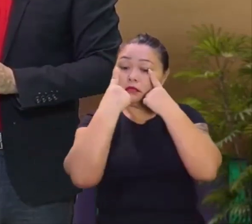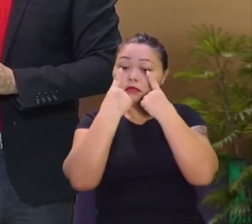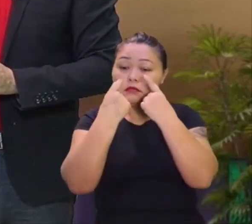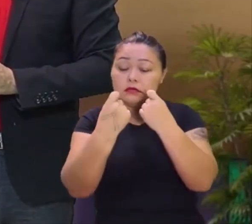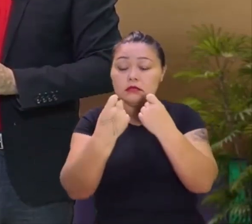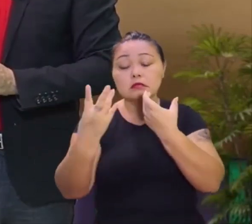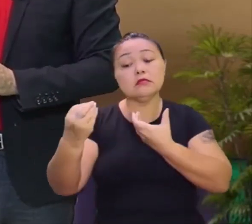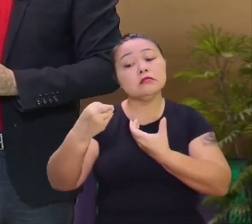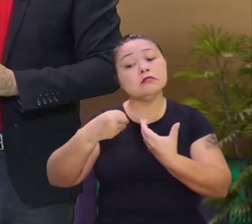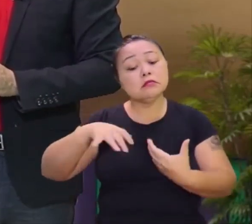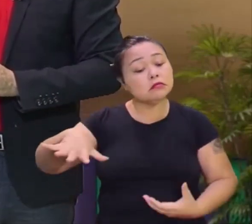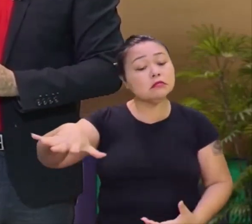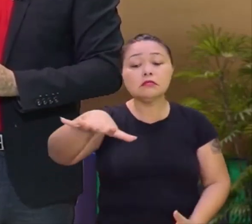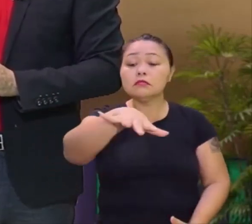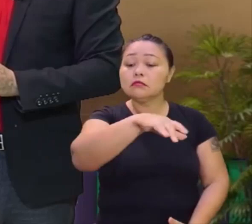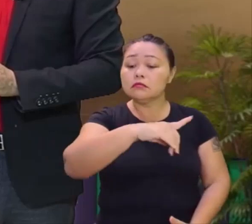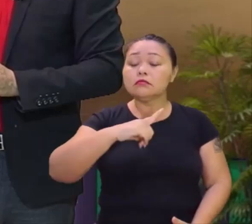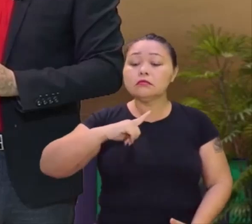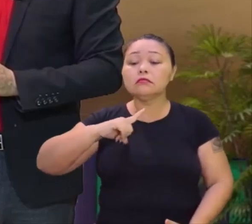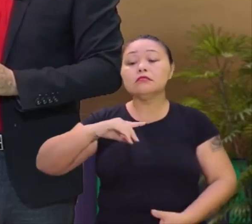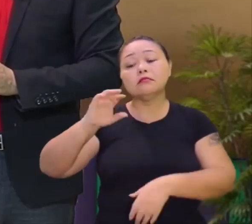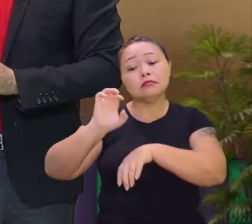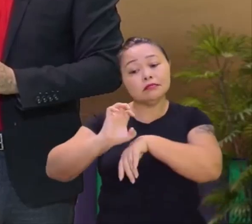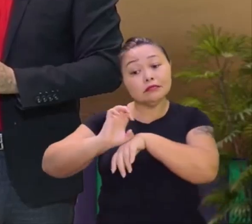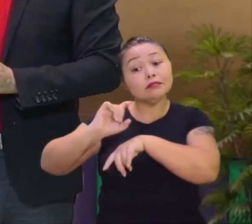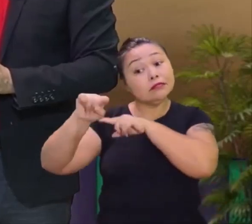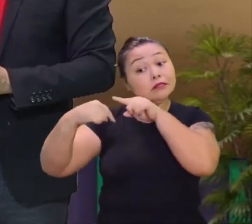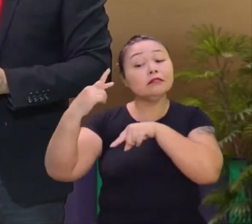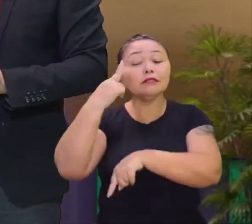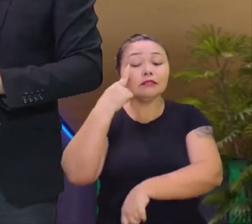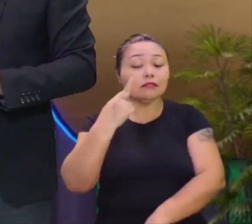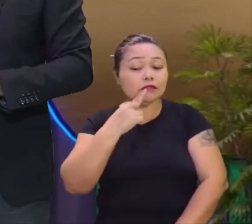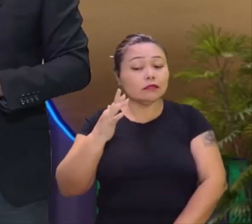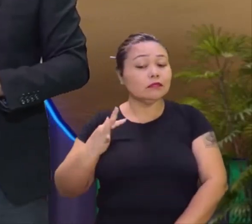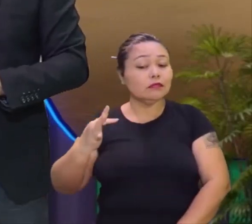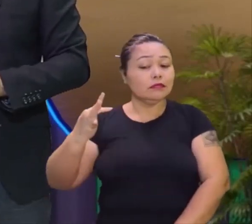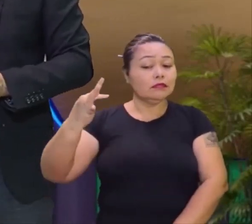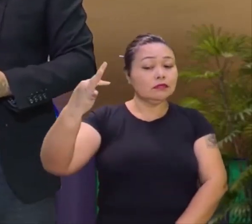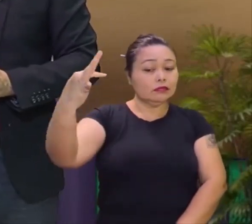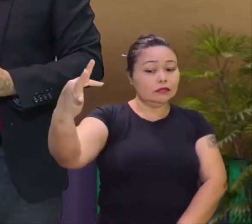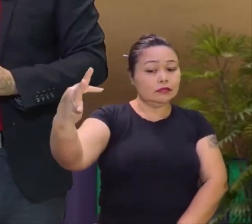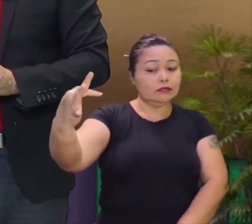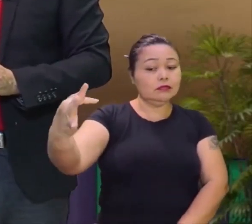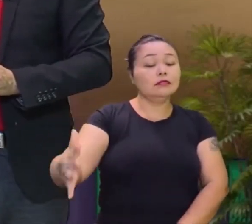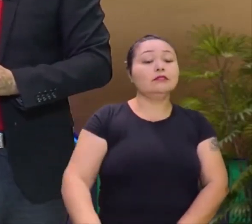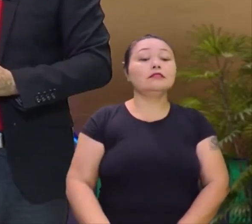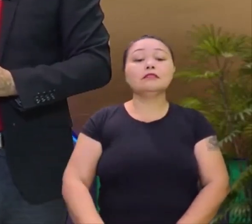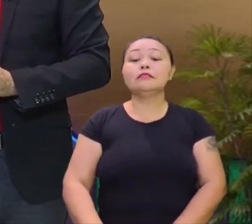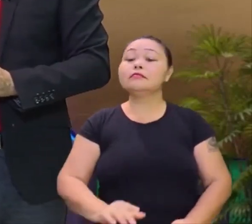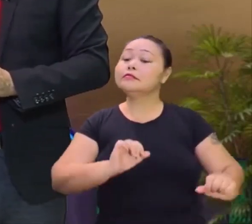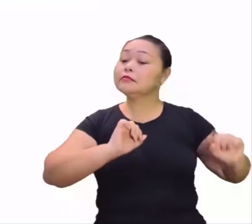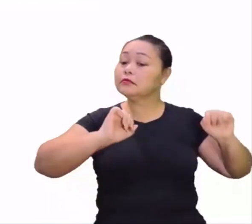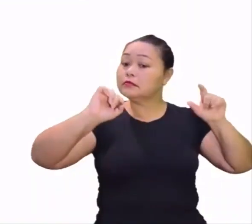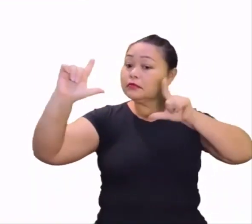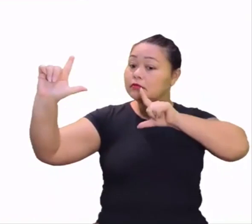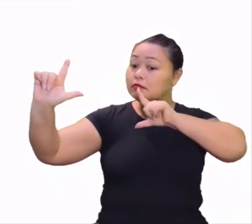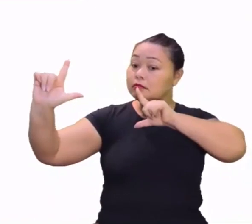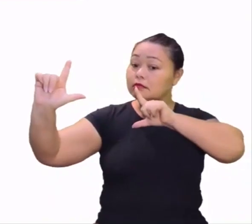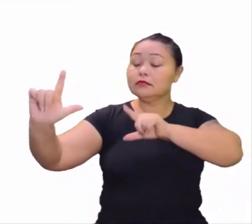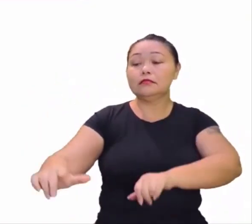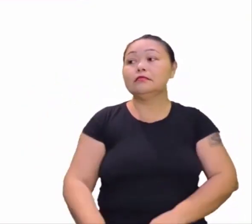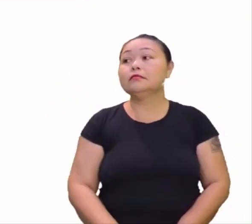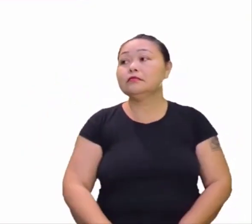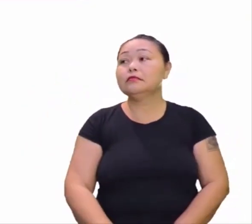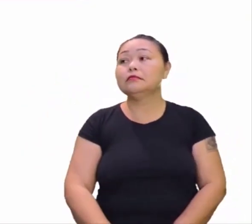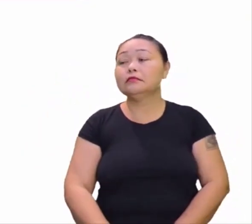interesse dentro desse espaço que viria a ser Rondônia futuramente. Perfeito. Beleza? Vamos lá, então, galera. De olho na tela.